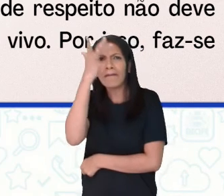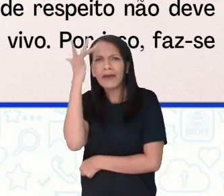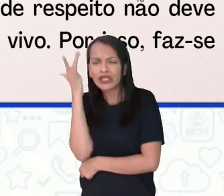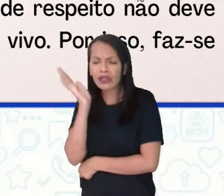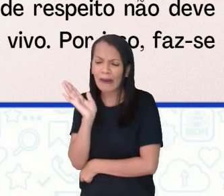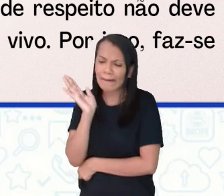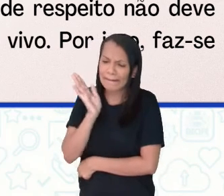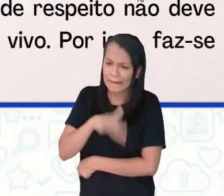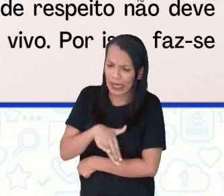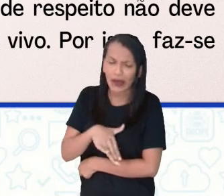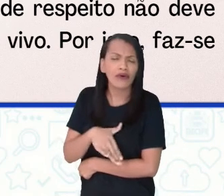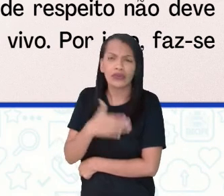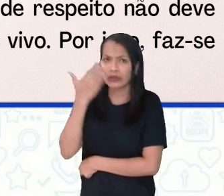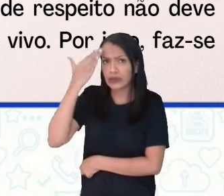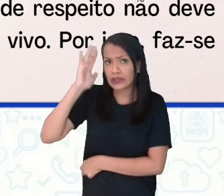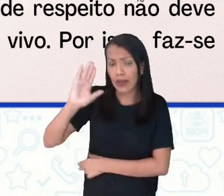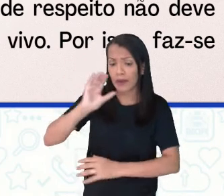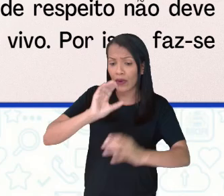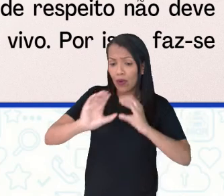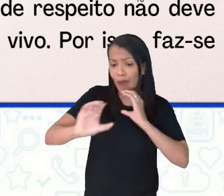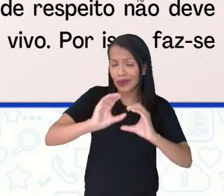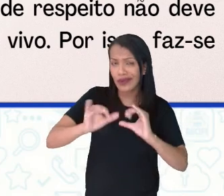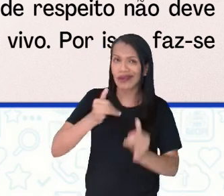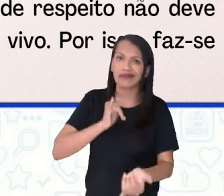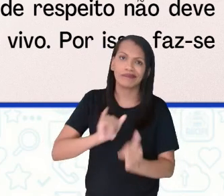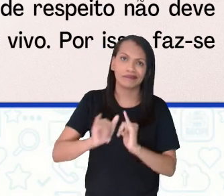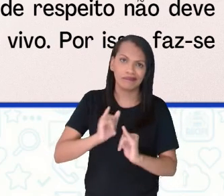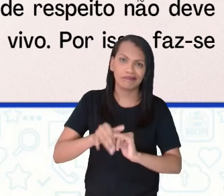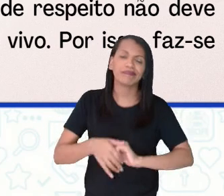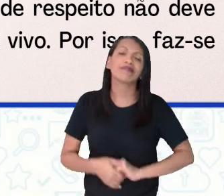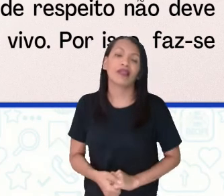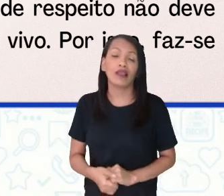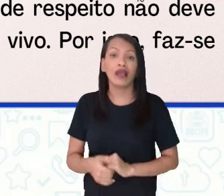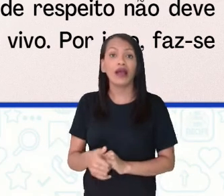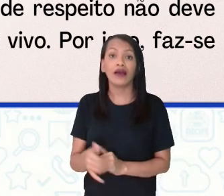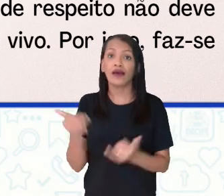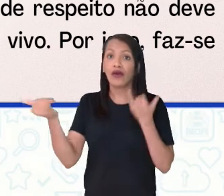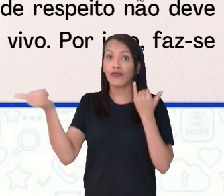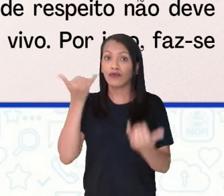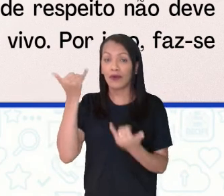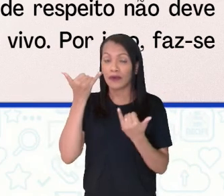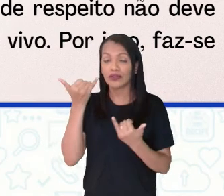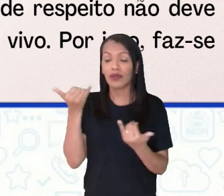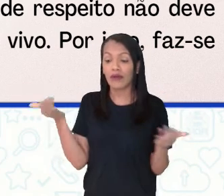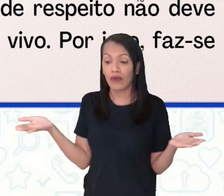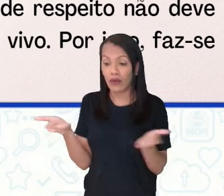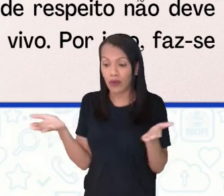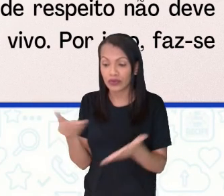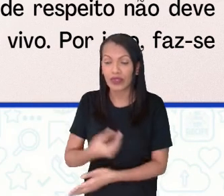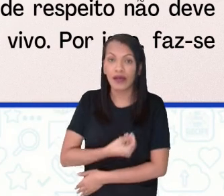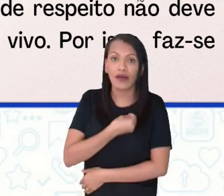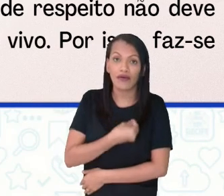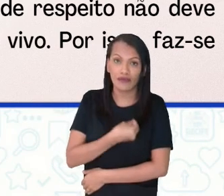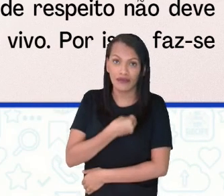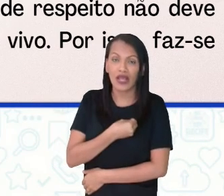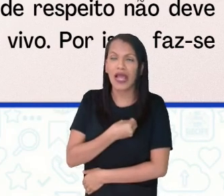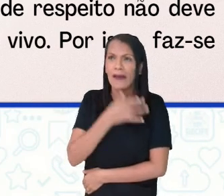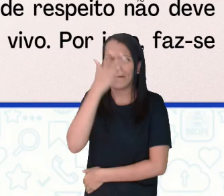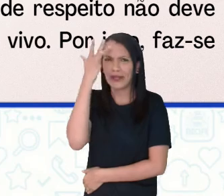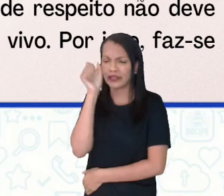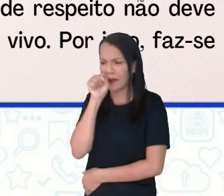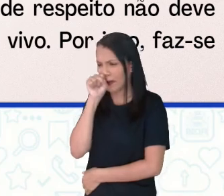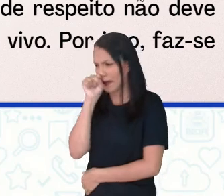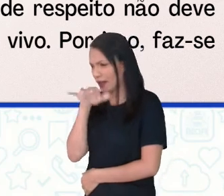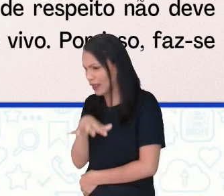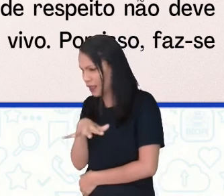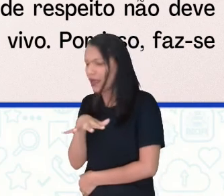sabem se comunicar na internet. Essa informação é baseada no tempo que vivemos, a era da grosseria,